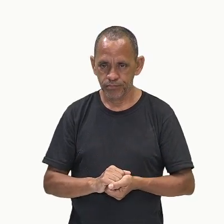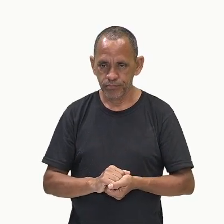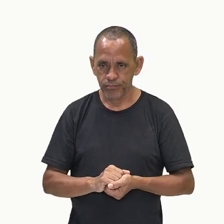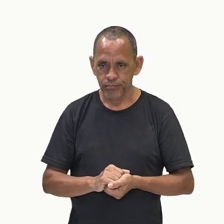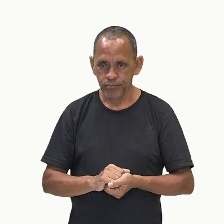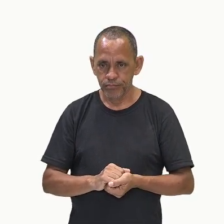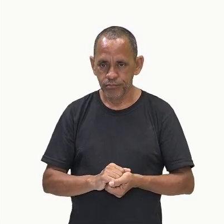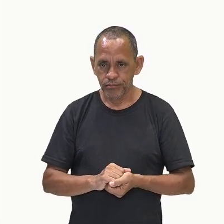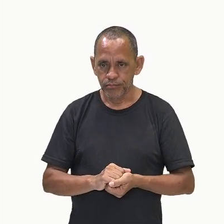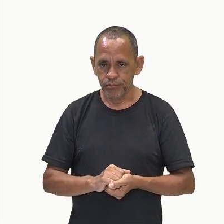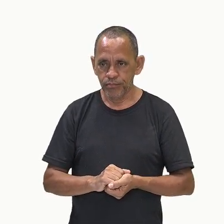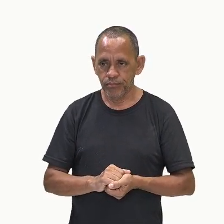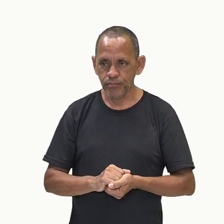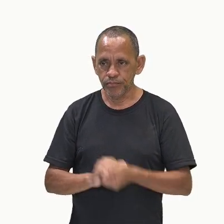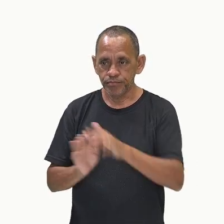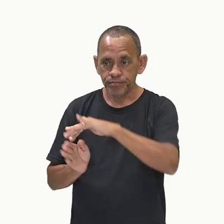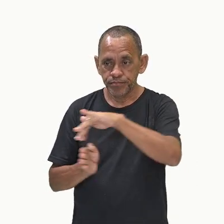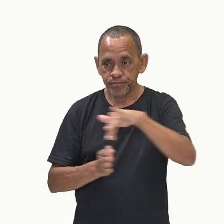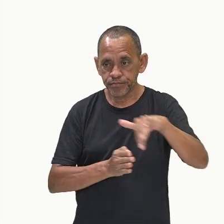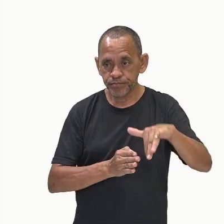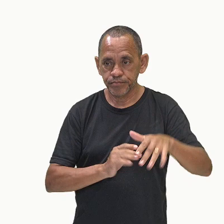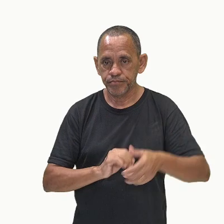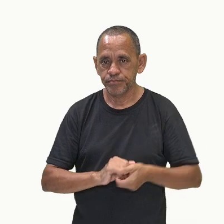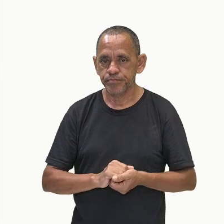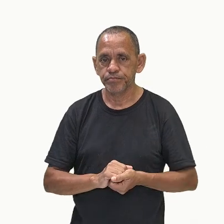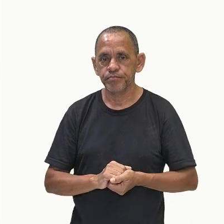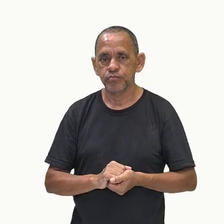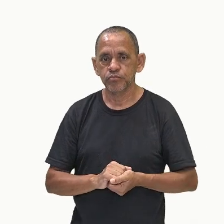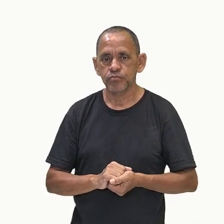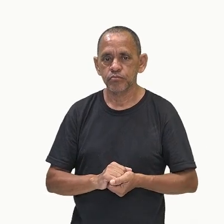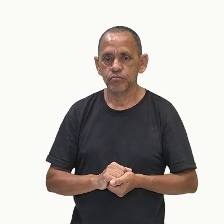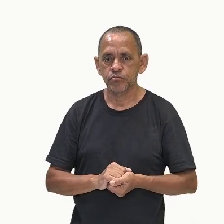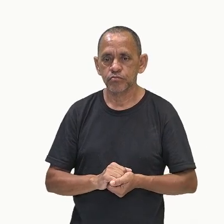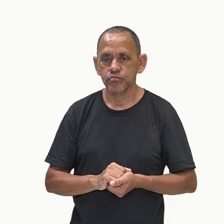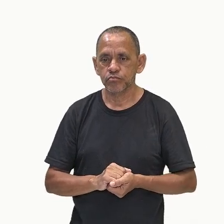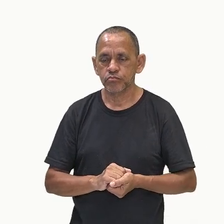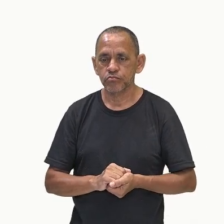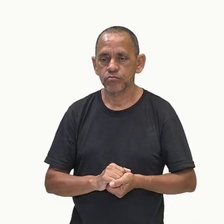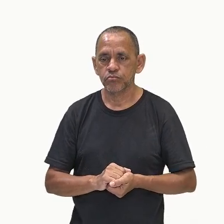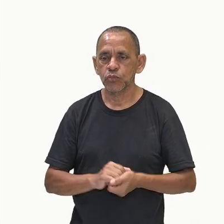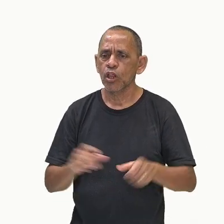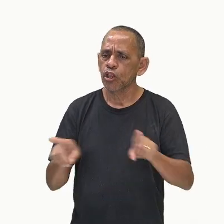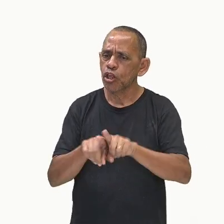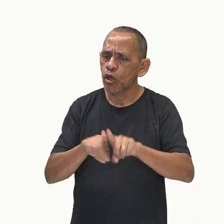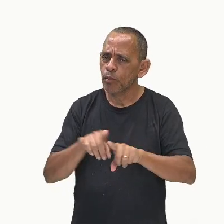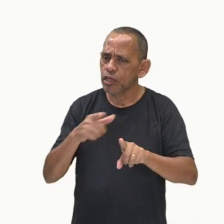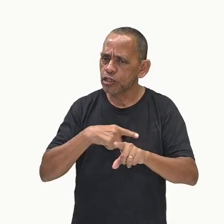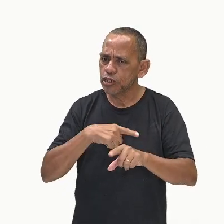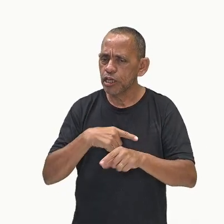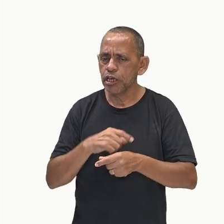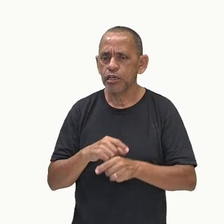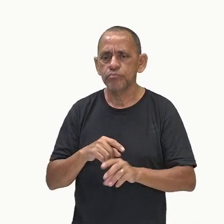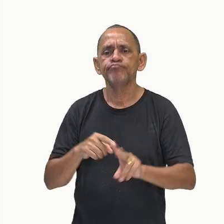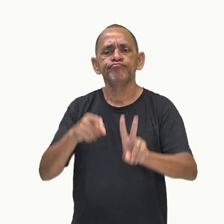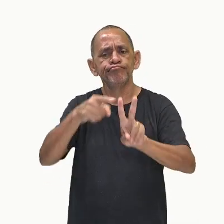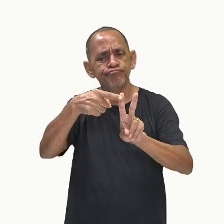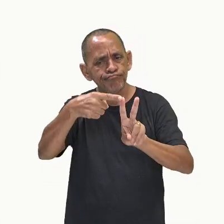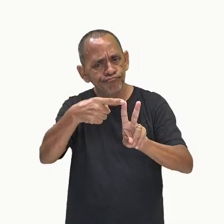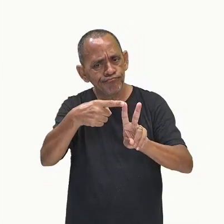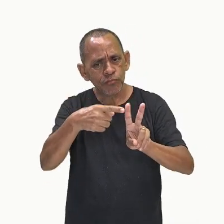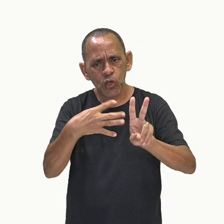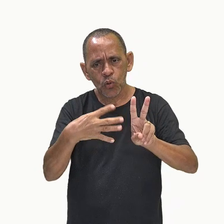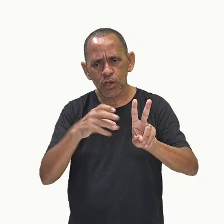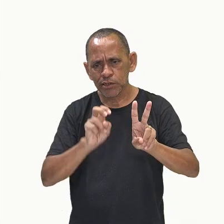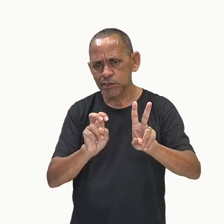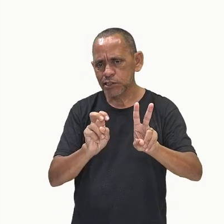temos esse cidadão aqui, dentro do nosso contexto, né? Raiz quadrada de 45. Aí eu me pergunto,